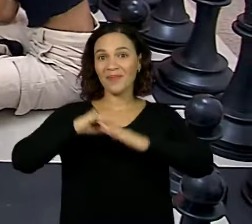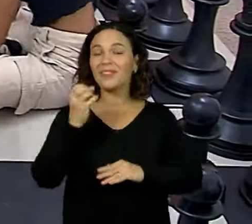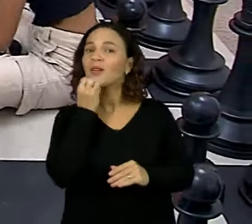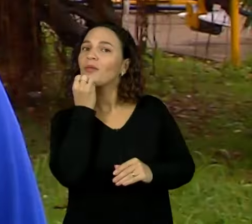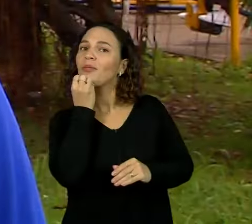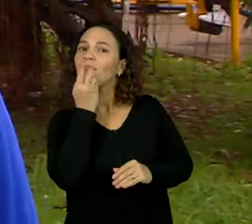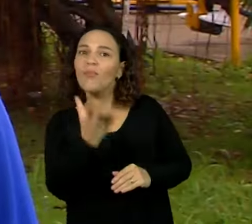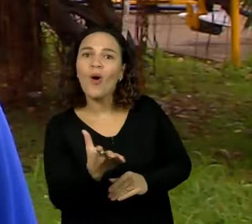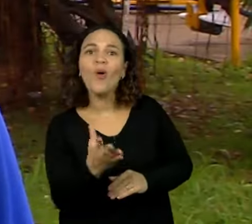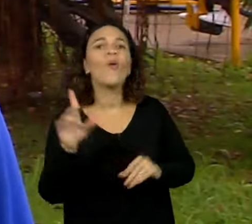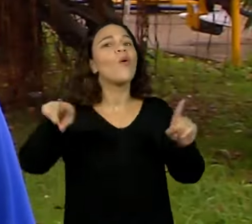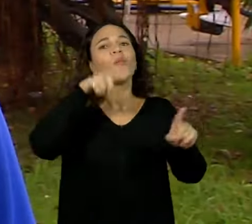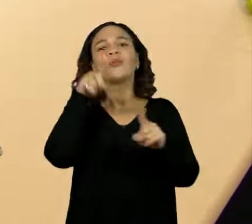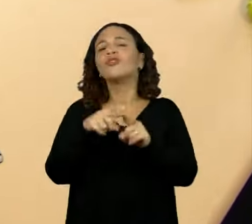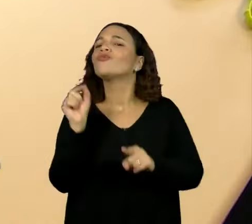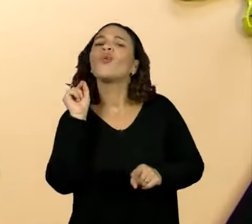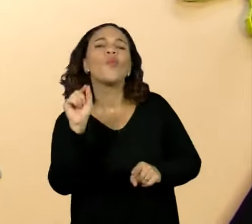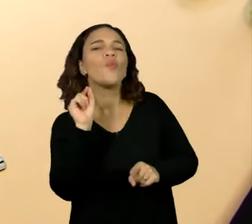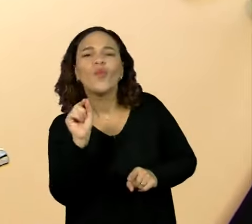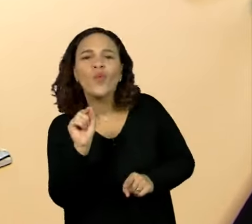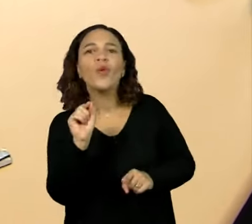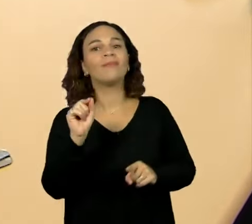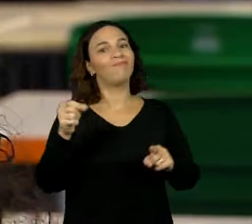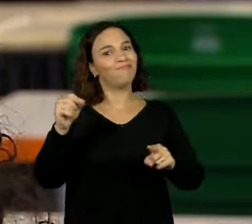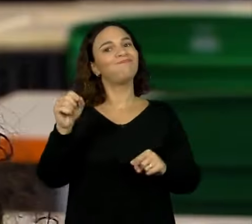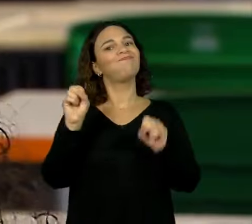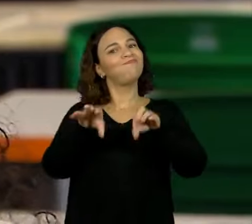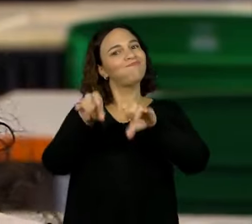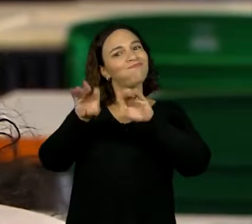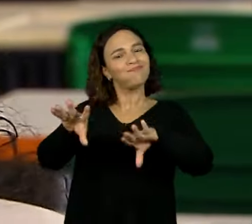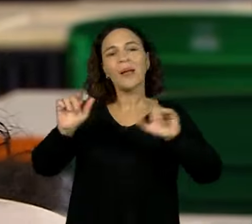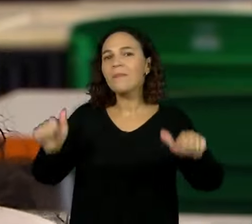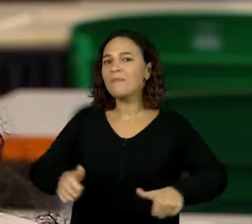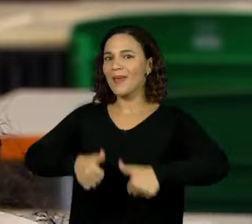para inspirar e mostrar para você o melhor da educação.